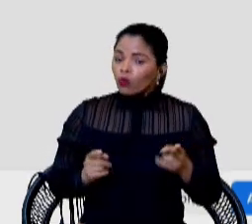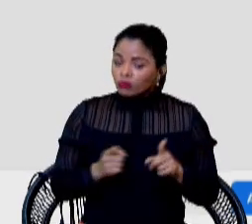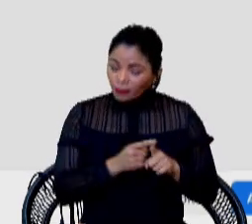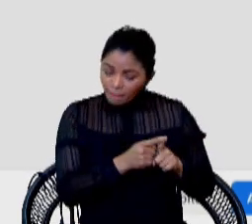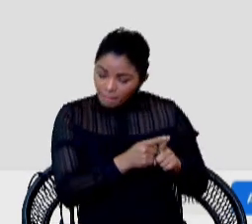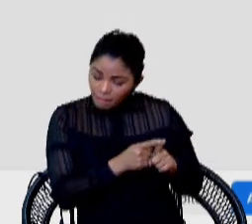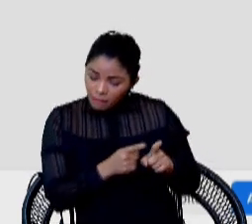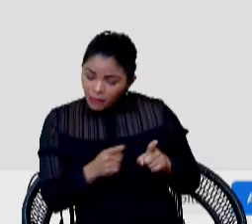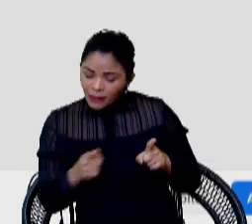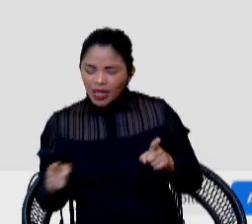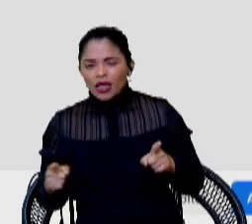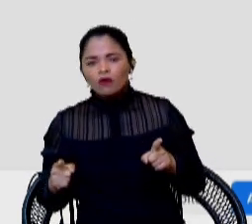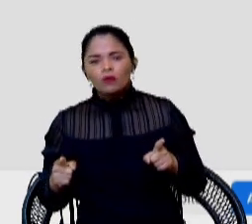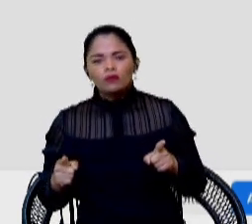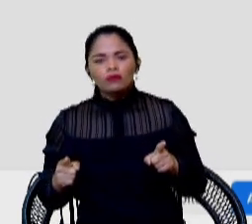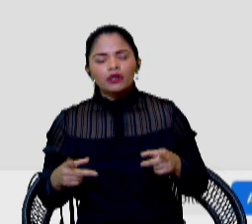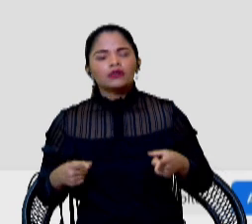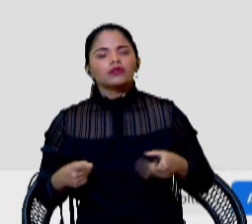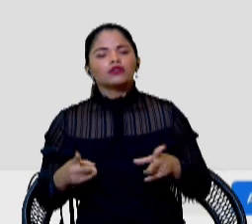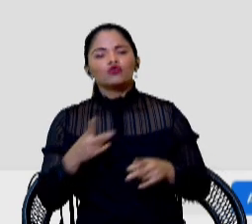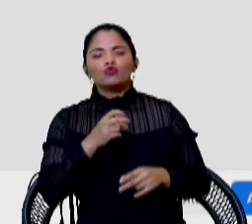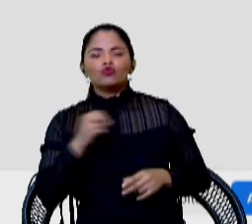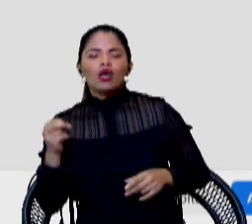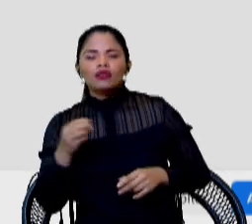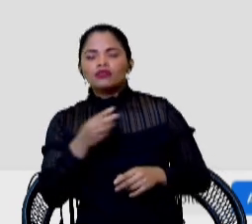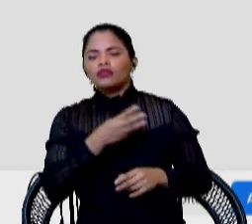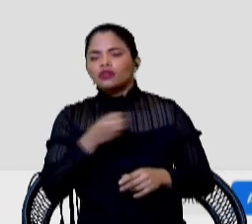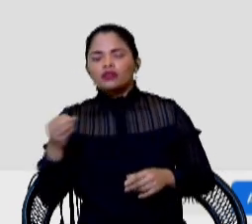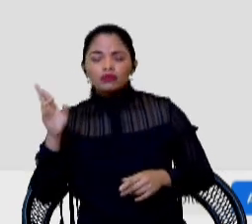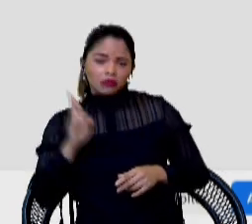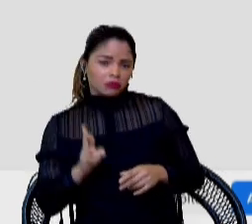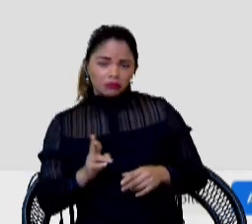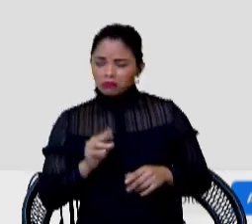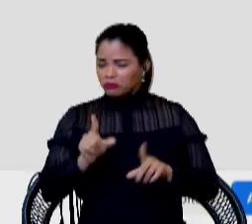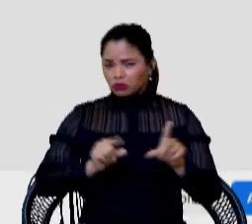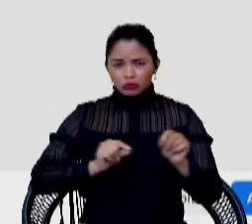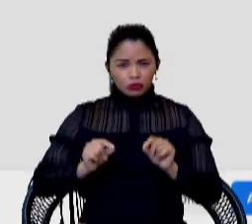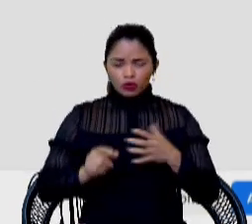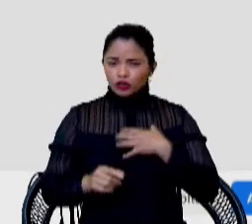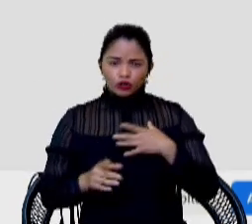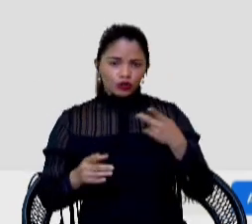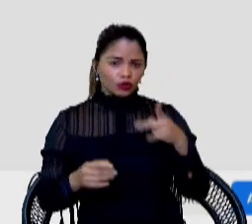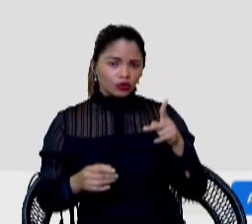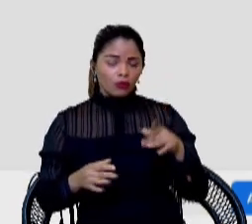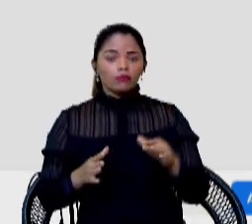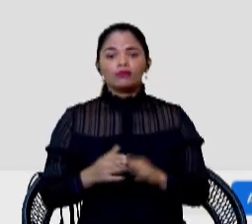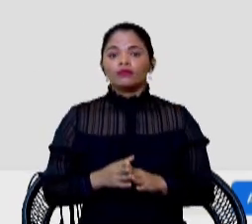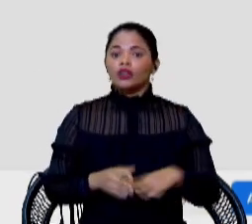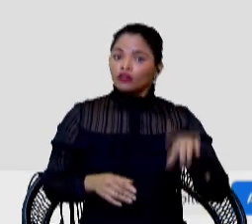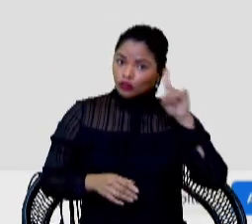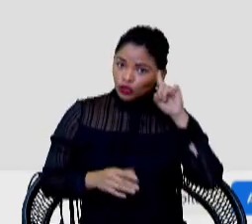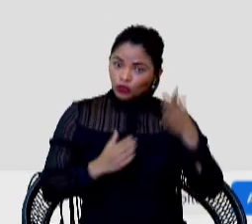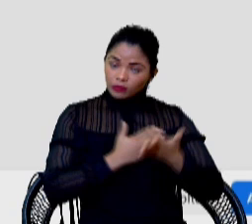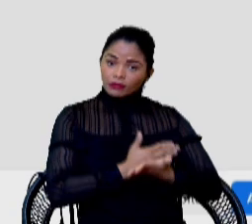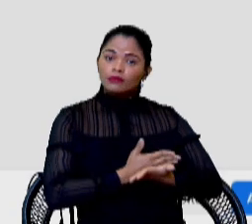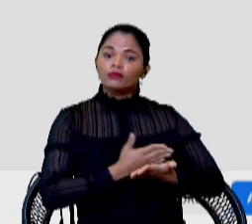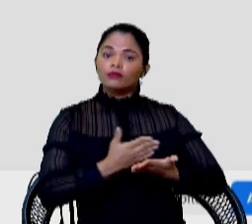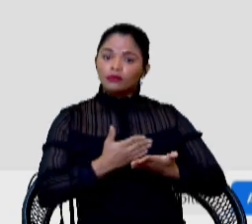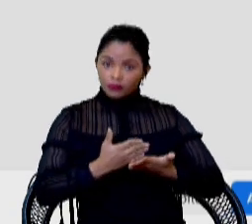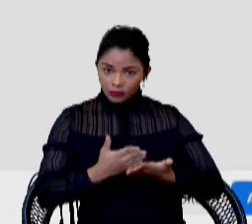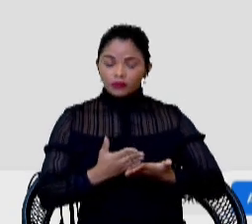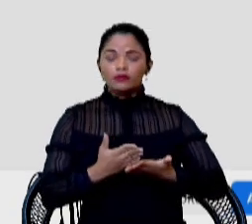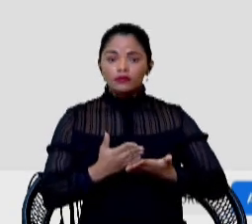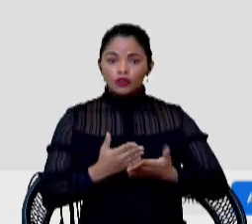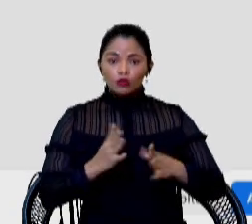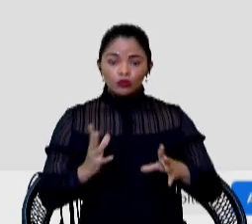período como um todo, gastar R$ 200, R$ 300, e aí vocês podem definir aqui, tá bom? E vocês vão ter a data de início, tá? E aí, quando